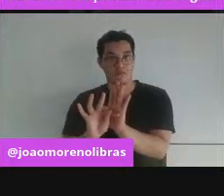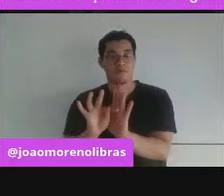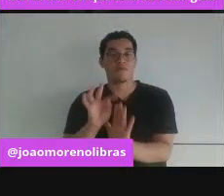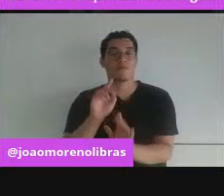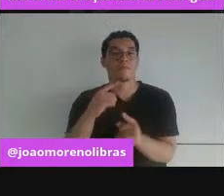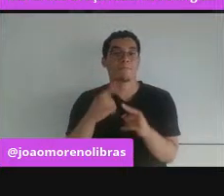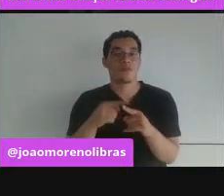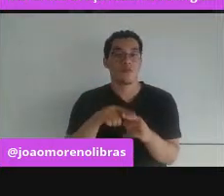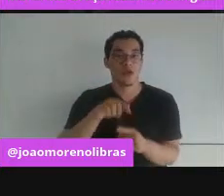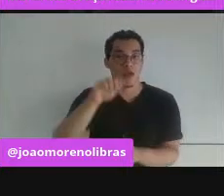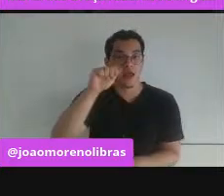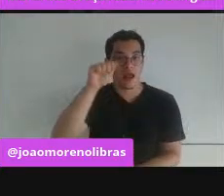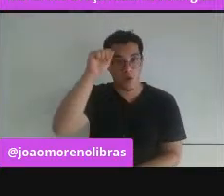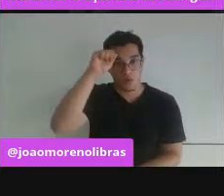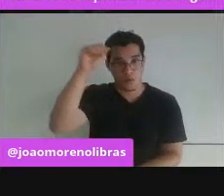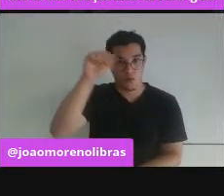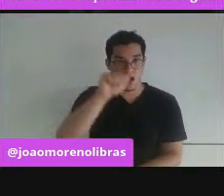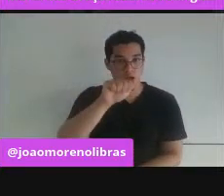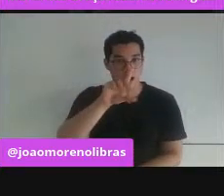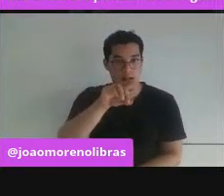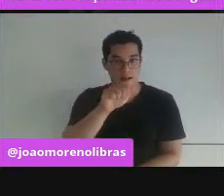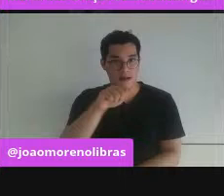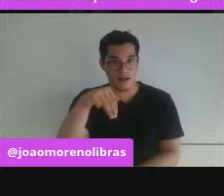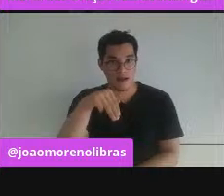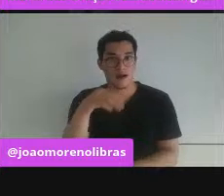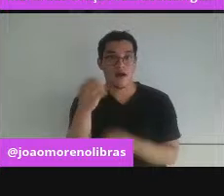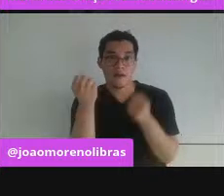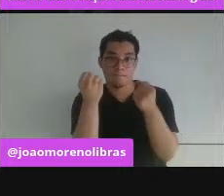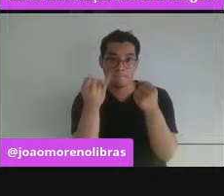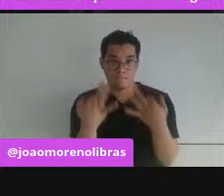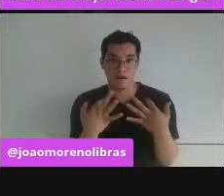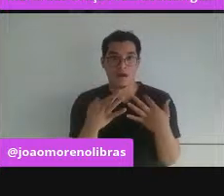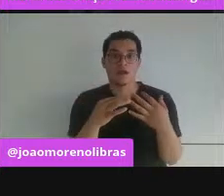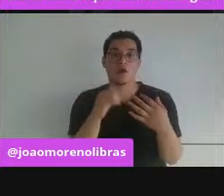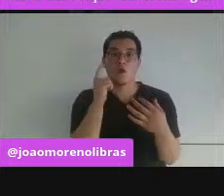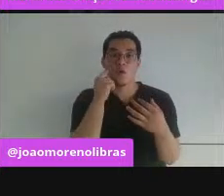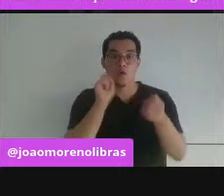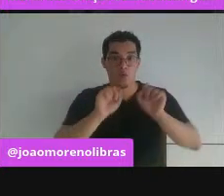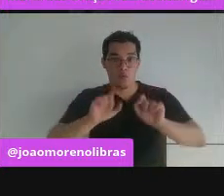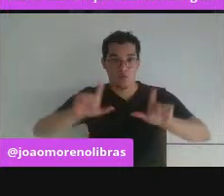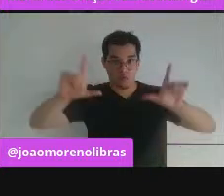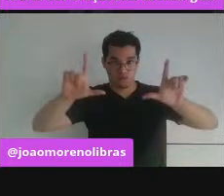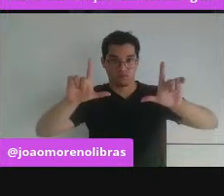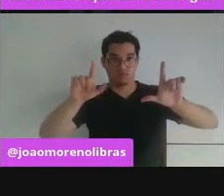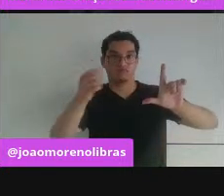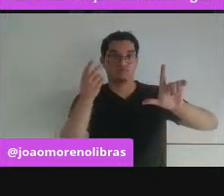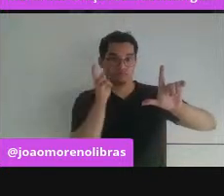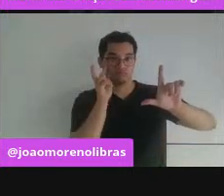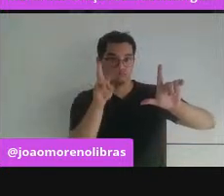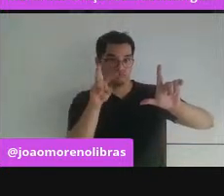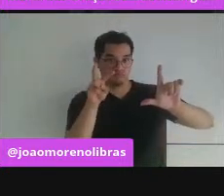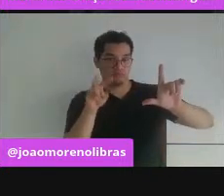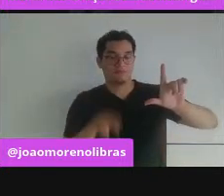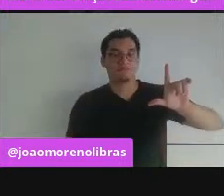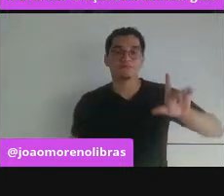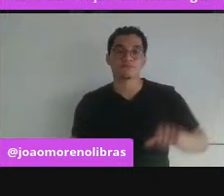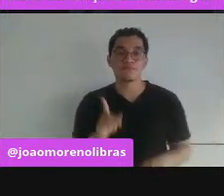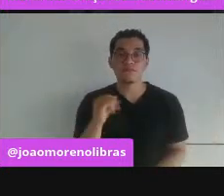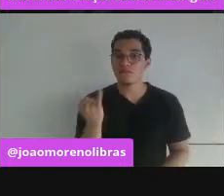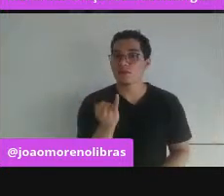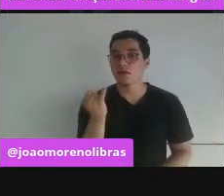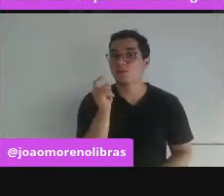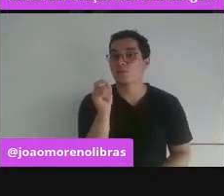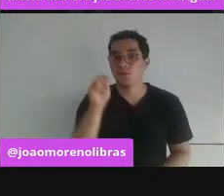aí, já apresentado no início, que eu já tinha falado para vocês. Devido à importância desse